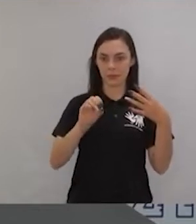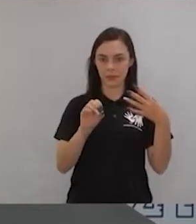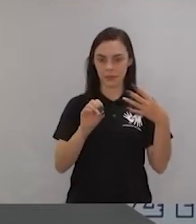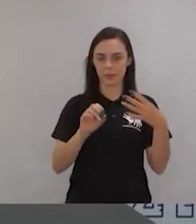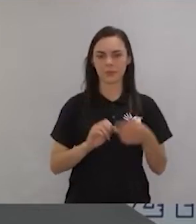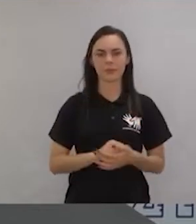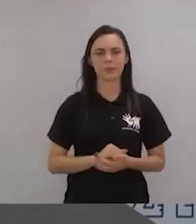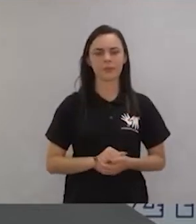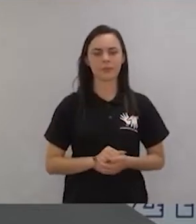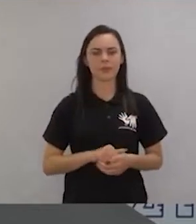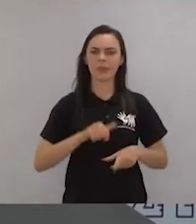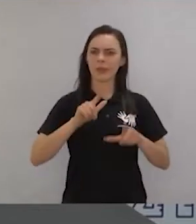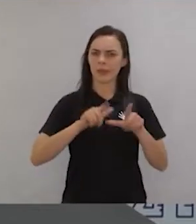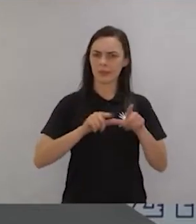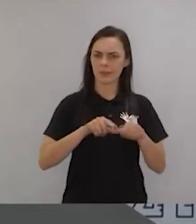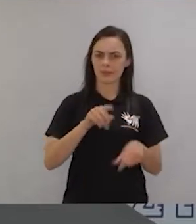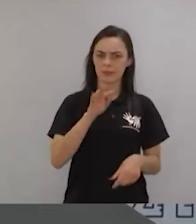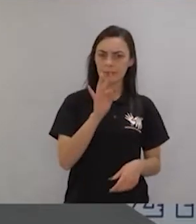com a letra T. E